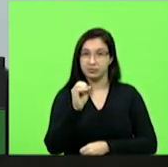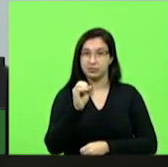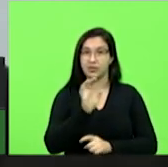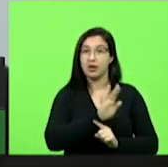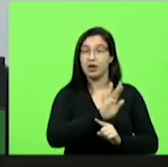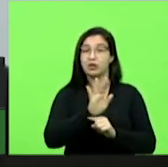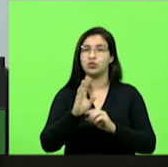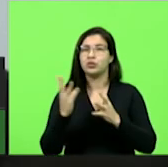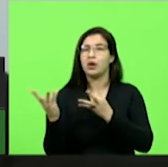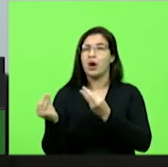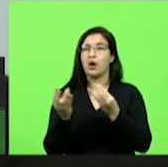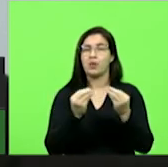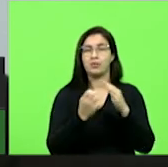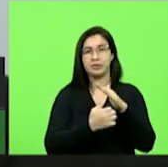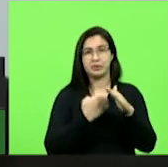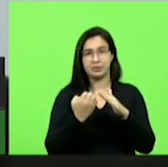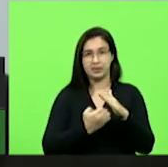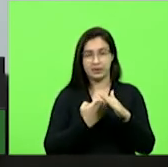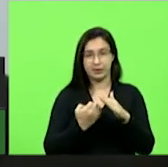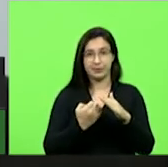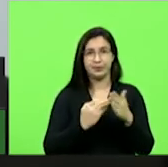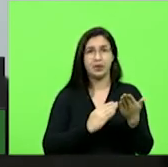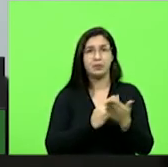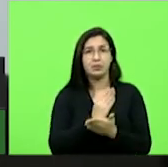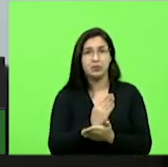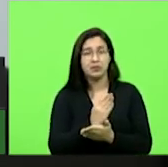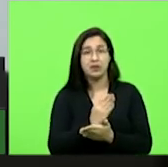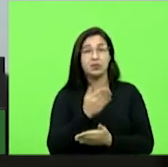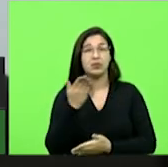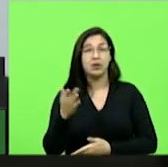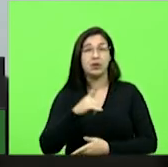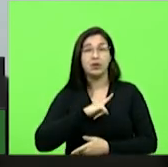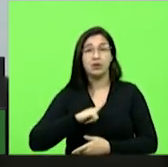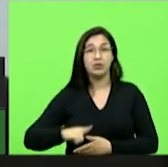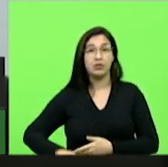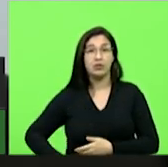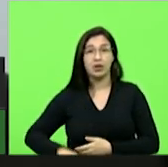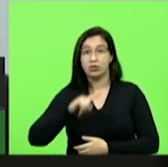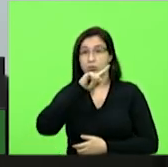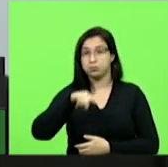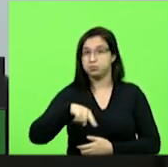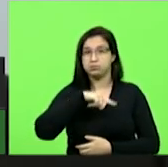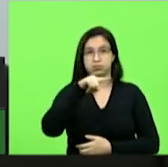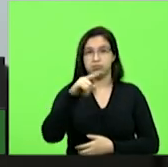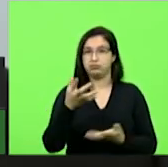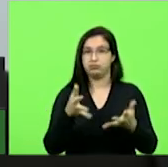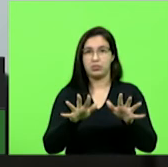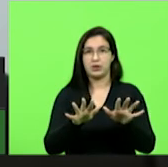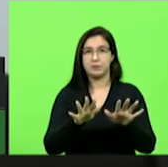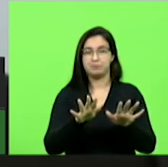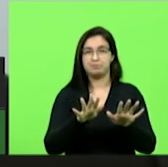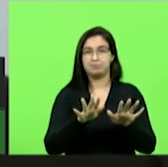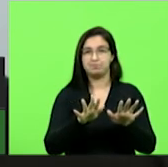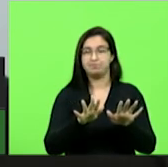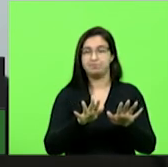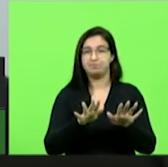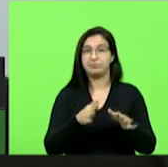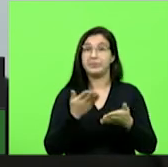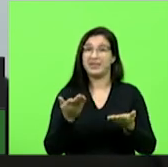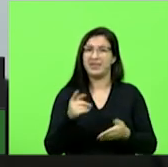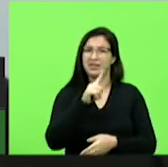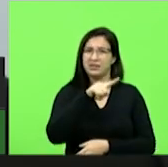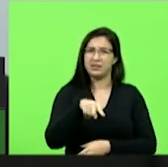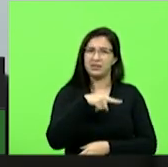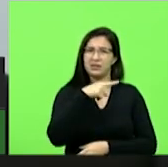que, aprovado, o governador do estado vetou. Ele teve essa infelicidade de vetar, de virar